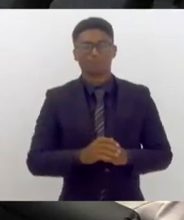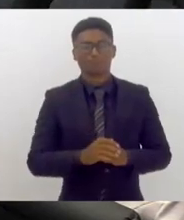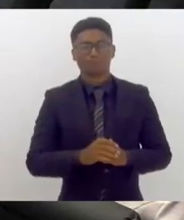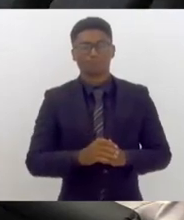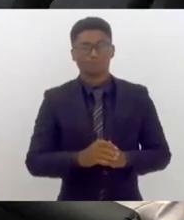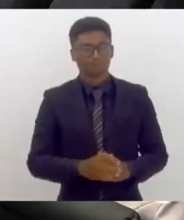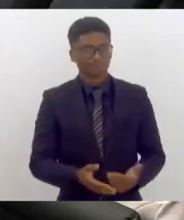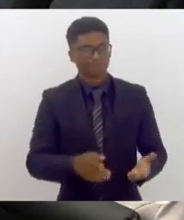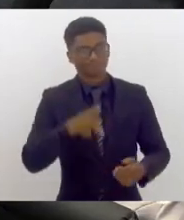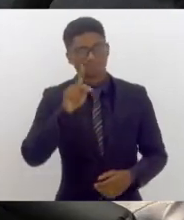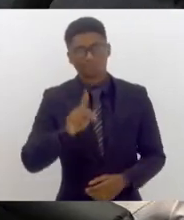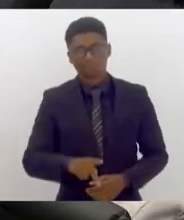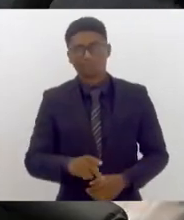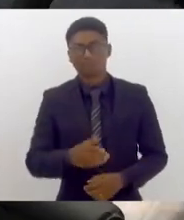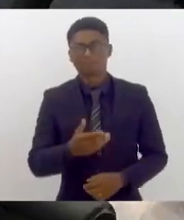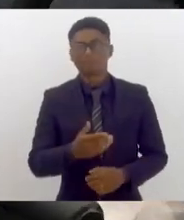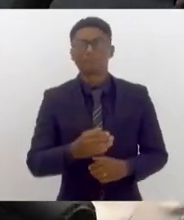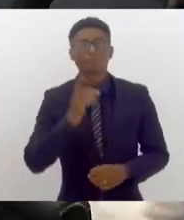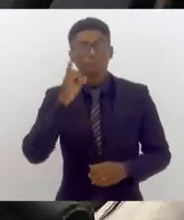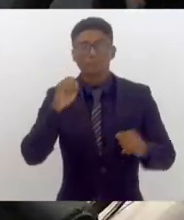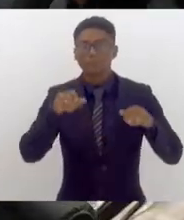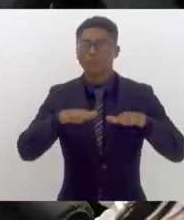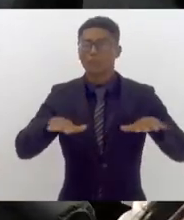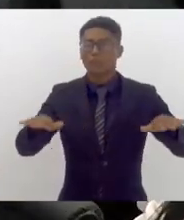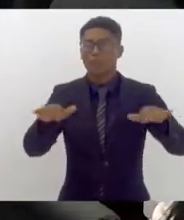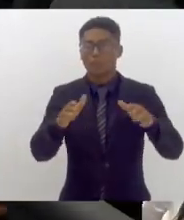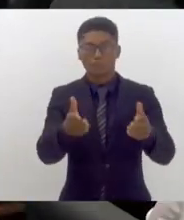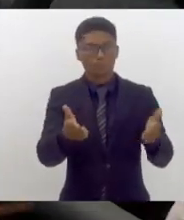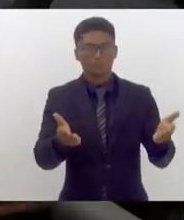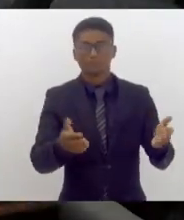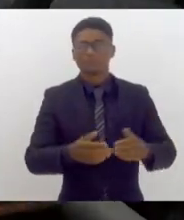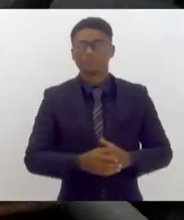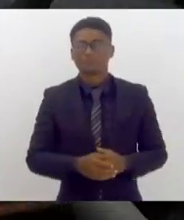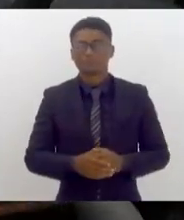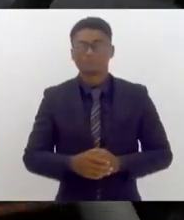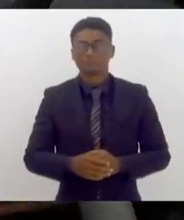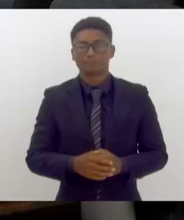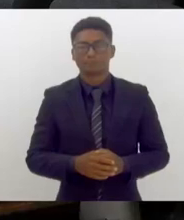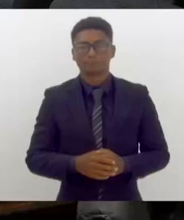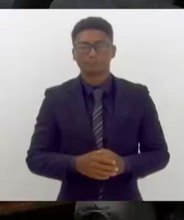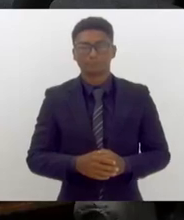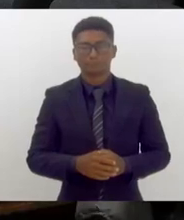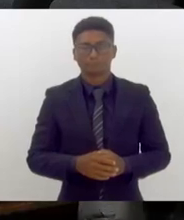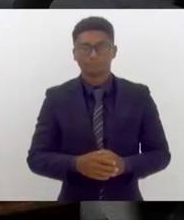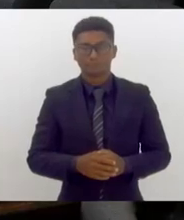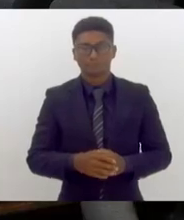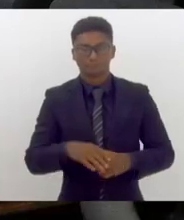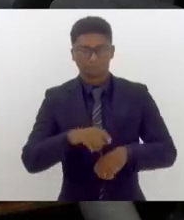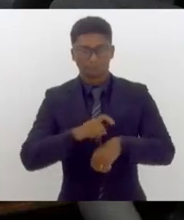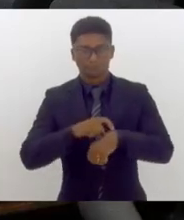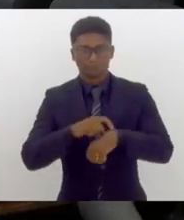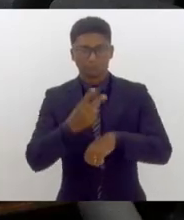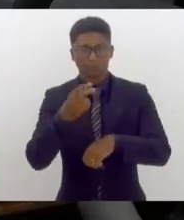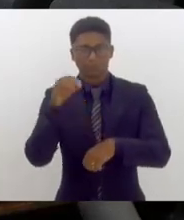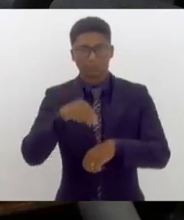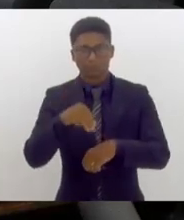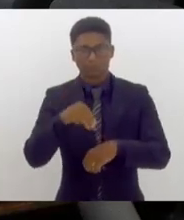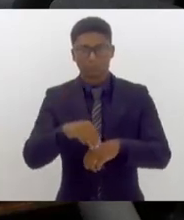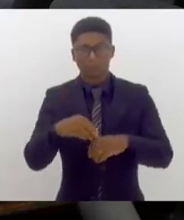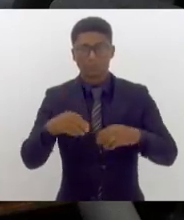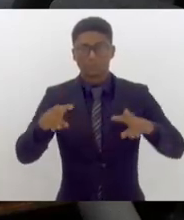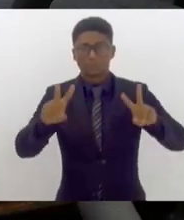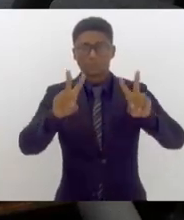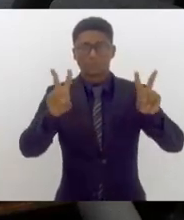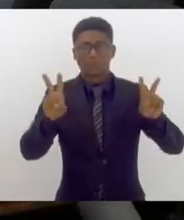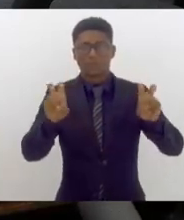Presidente Bacelar, deputadas e deputados, então, 2 minutos para falar de um assunto,